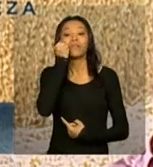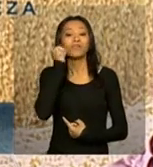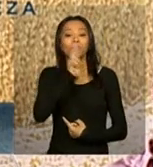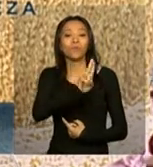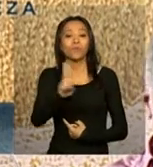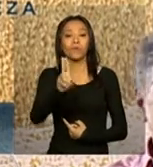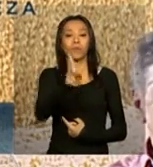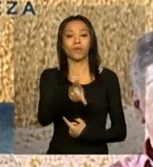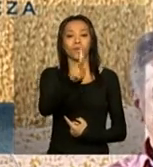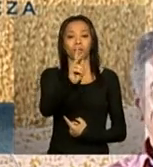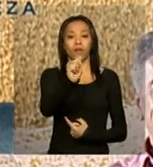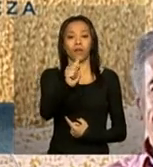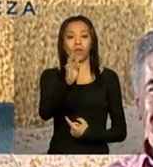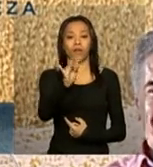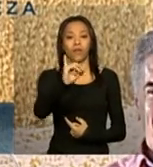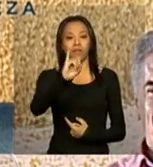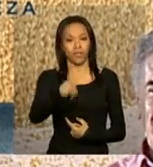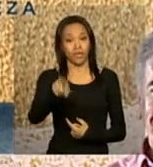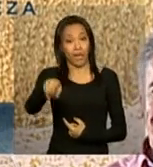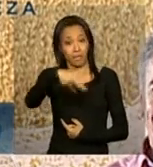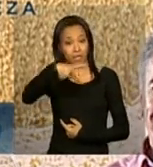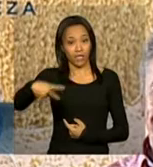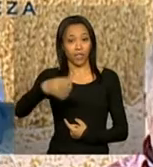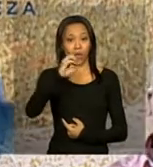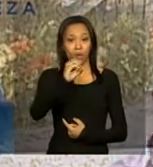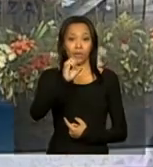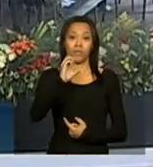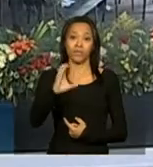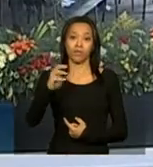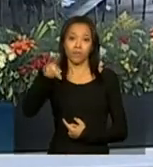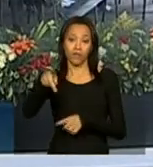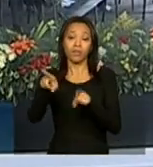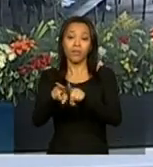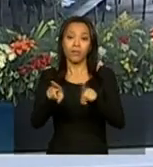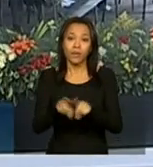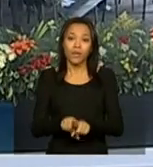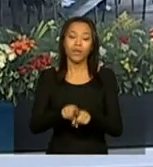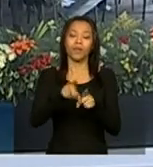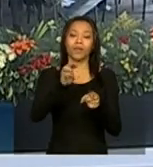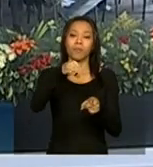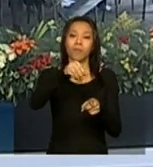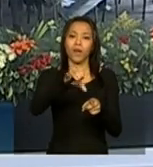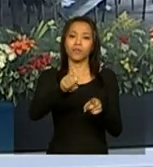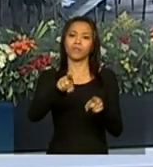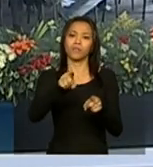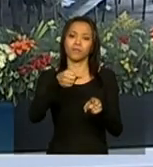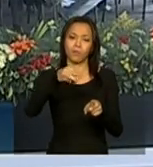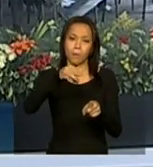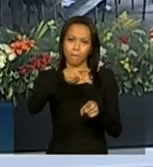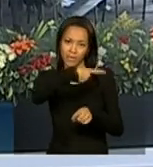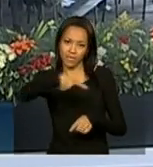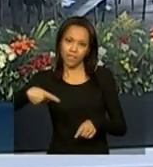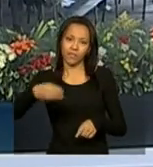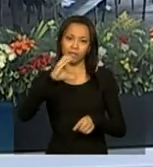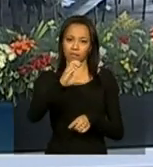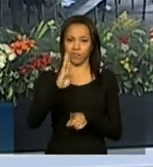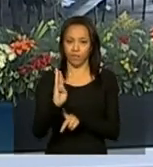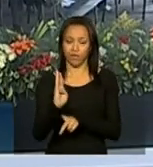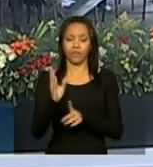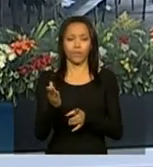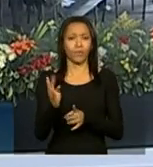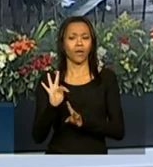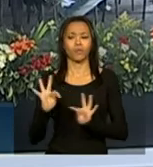Abreu, presidente da OCB, e o Márcio, presidente da CNA, e o Márcio, presidente da OCB.